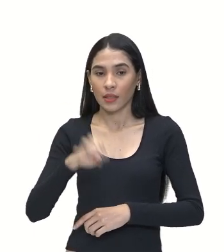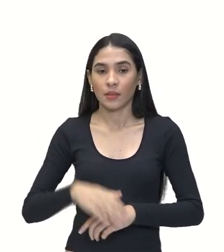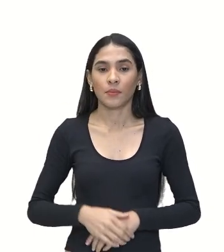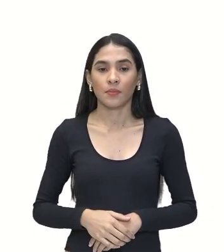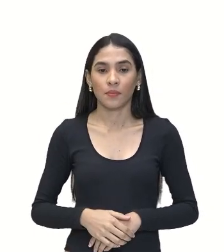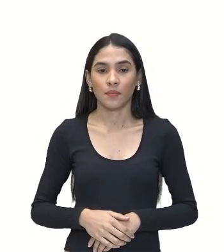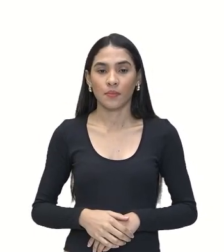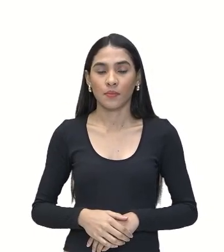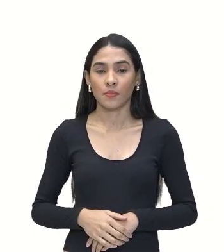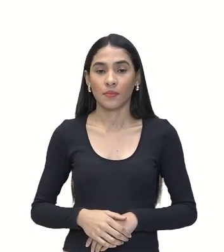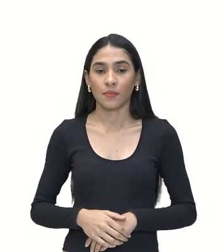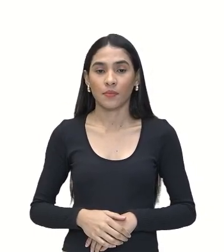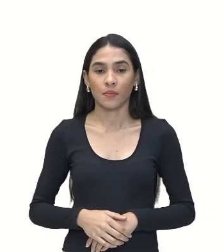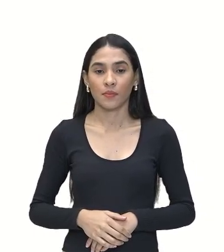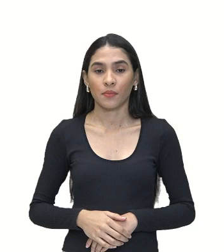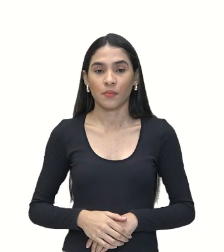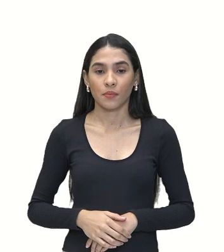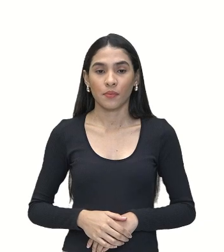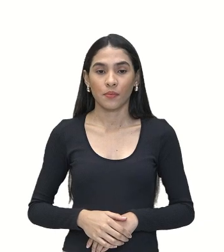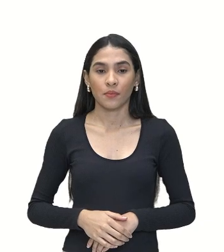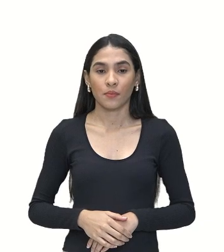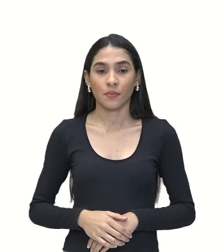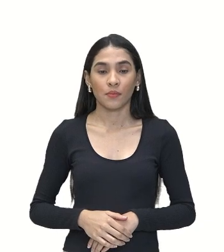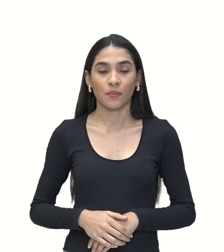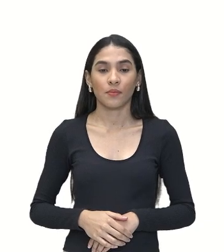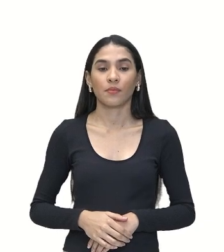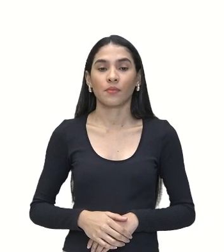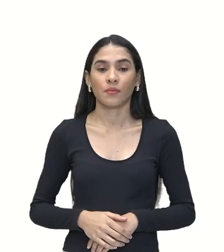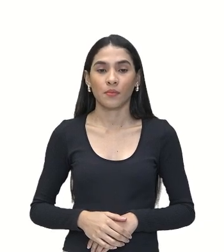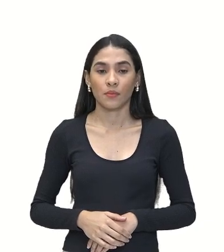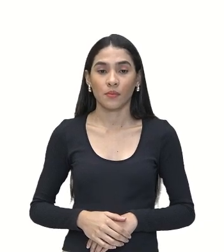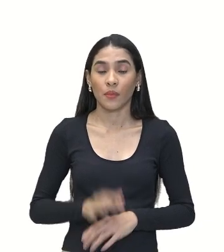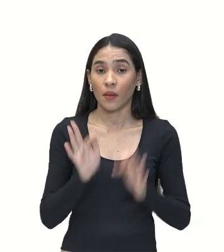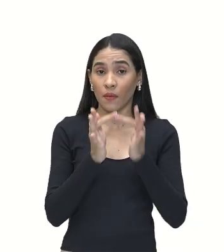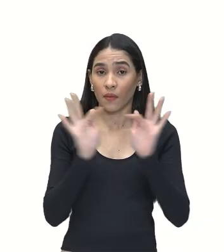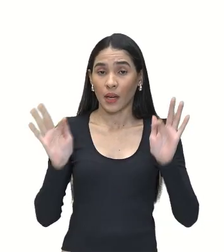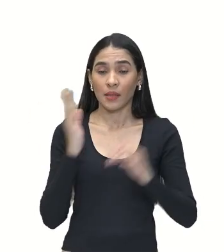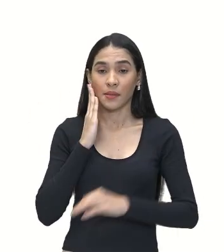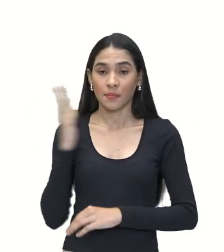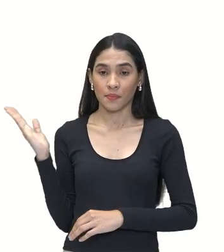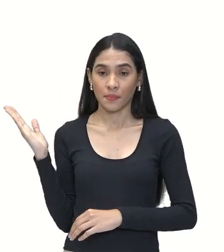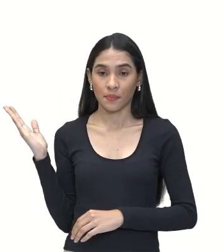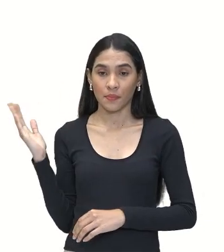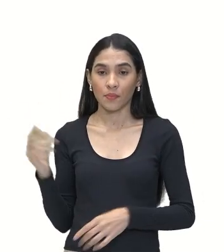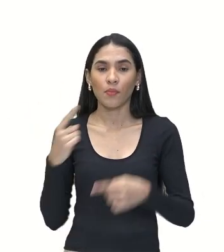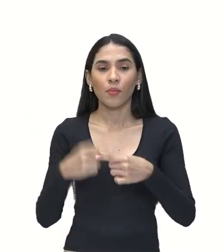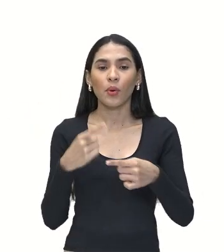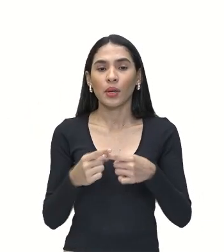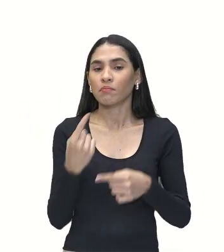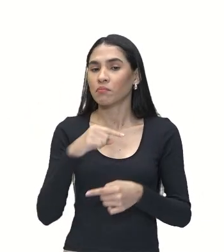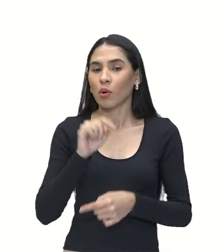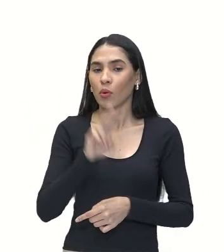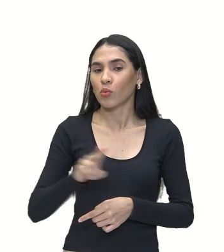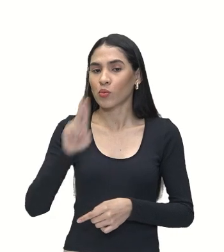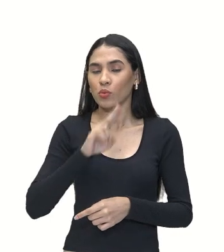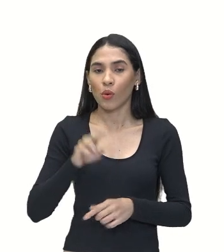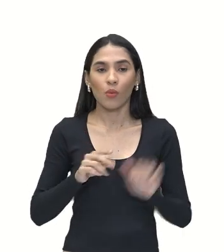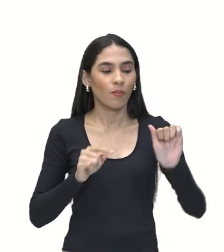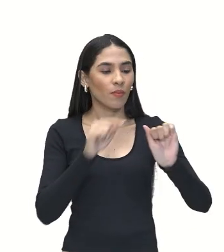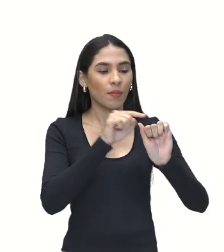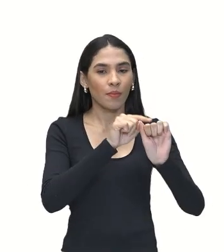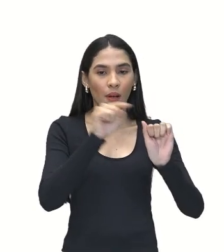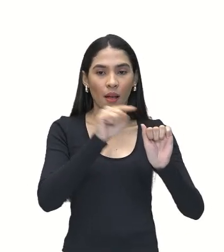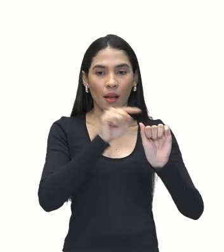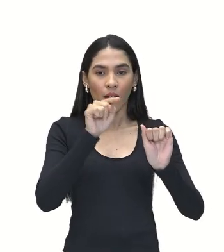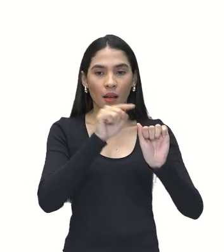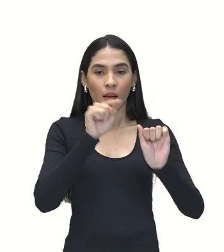de TV. Olha aí, ele assistiu à série de TV. Por que a gente utilizou aqui o acento grave? Porque